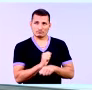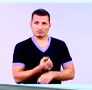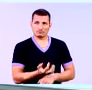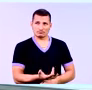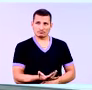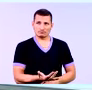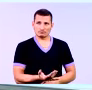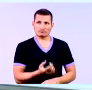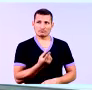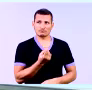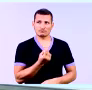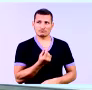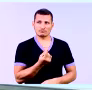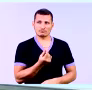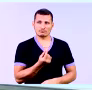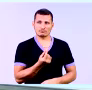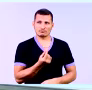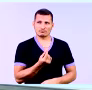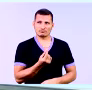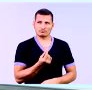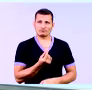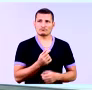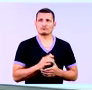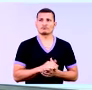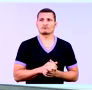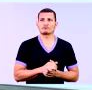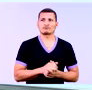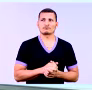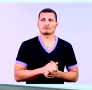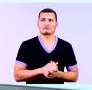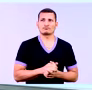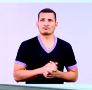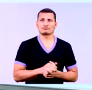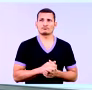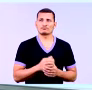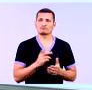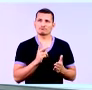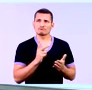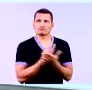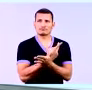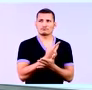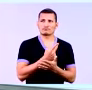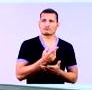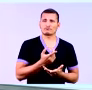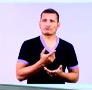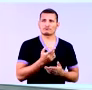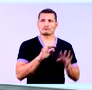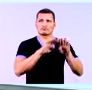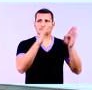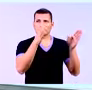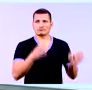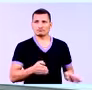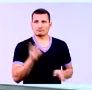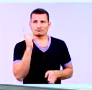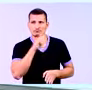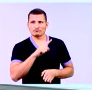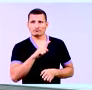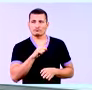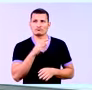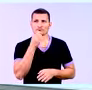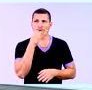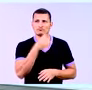ali no caixa eletrônico, né, no recipiente adequado lá, mas aconteceu alguma coisa, a máquina parou de funcionar, o suprimento de